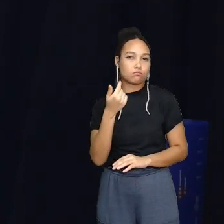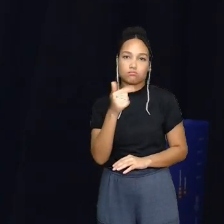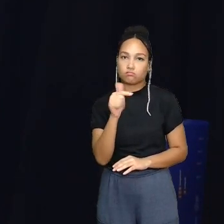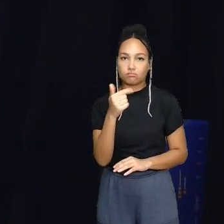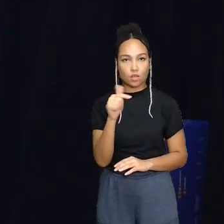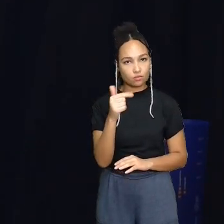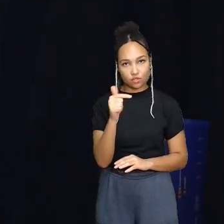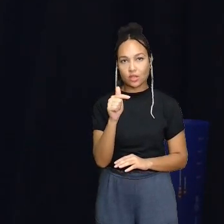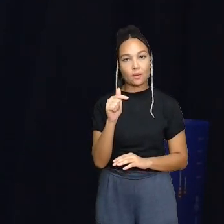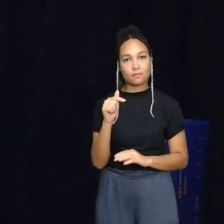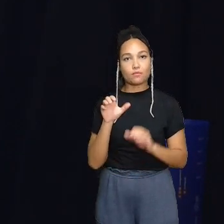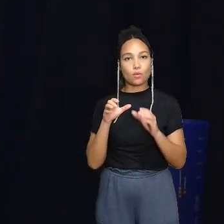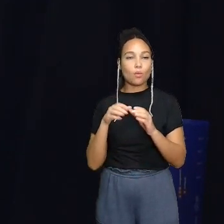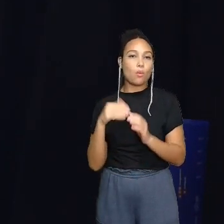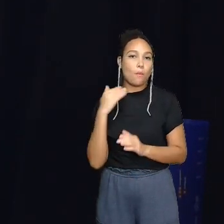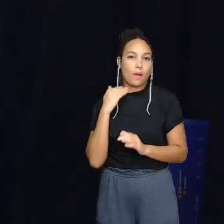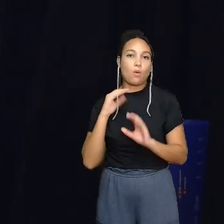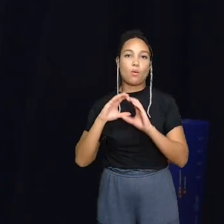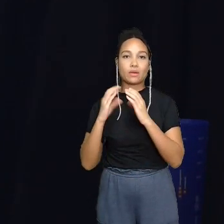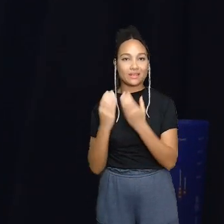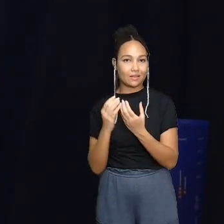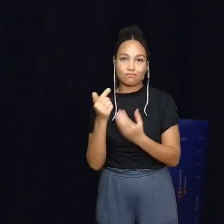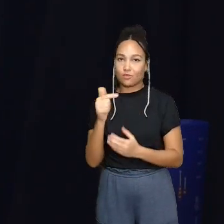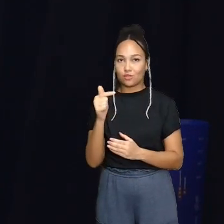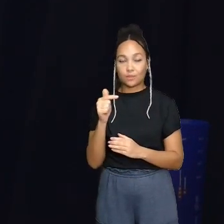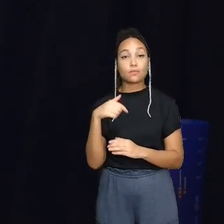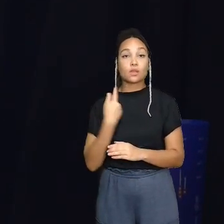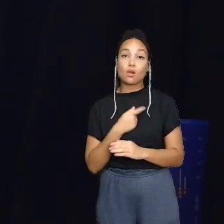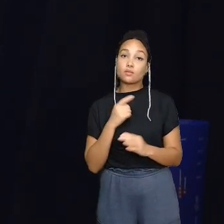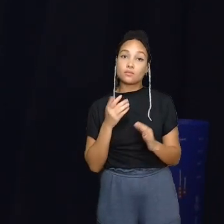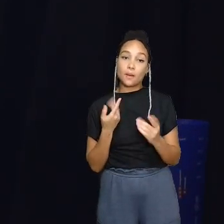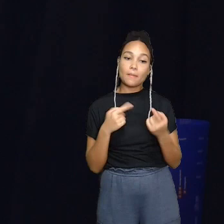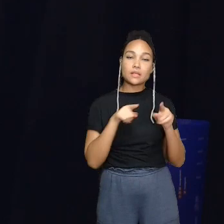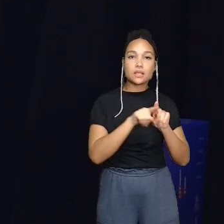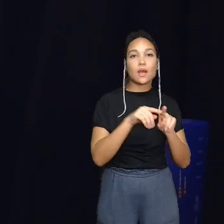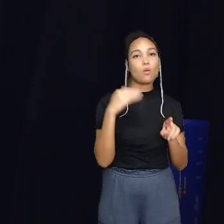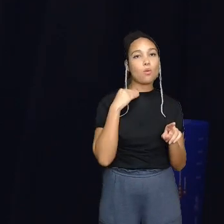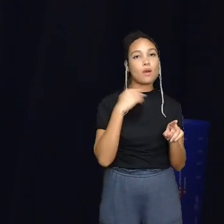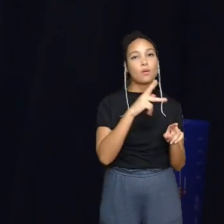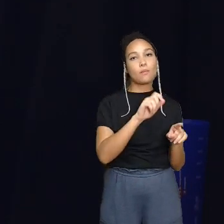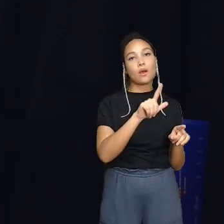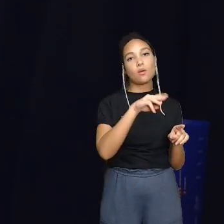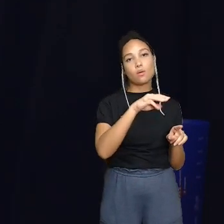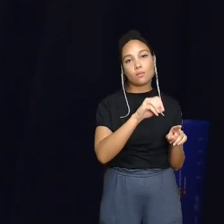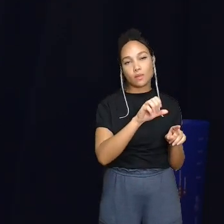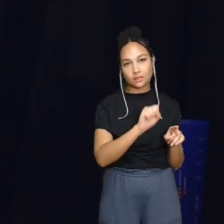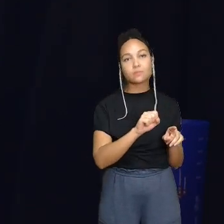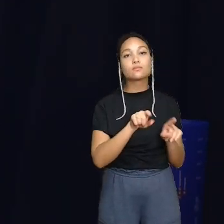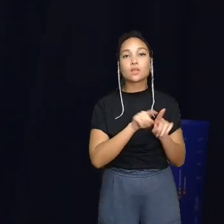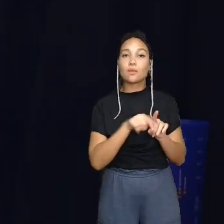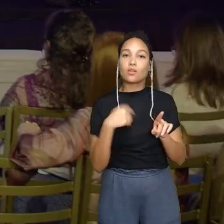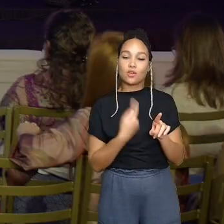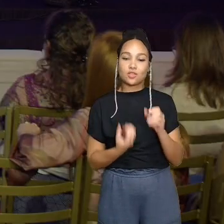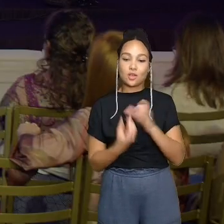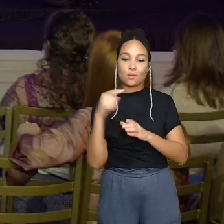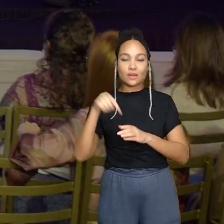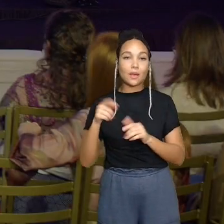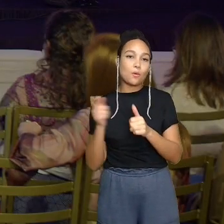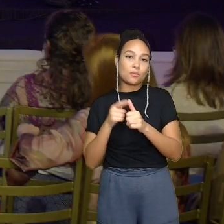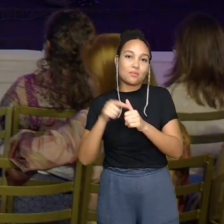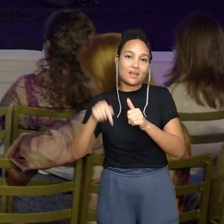Comunitário. Nós fizemos essa parceria com o Banco Palmas e implementamos aqui o primeiro Banco Comunitário de Santa Catarina.